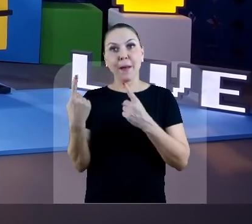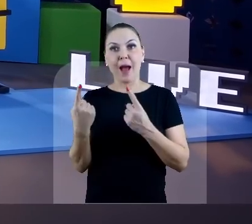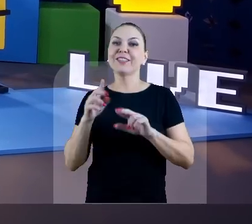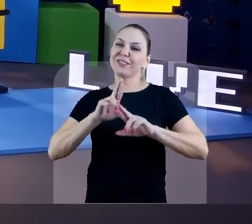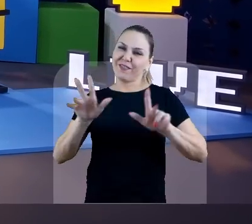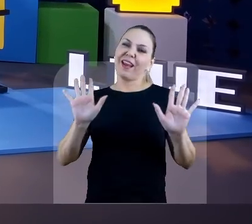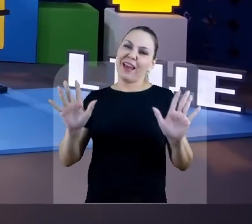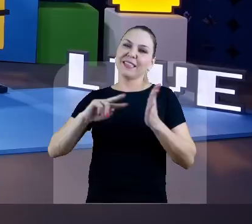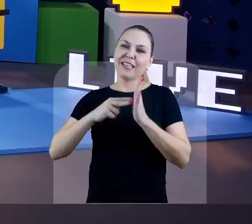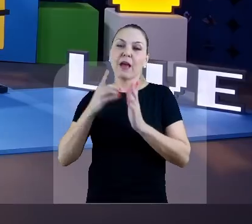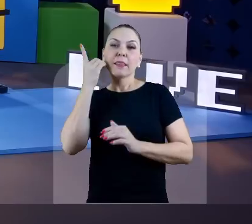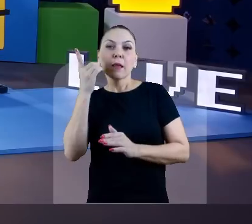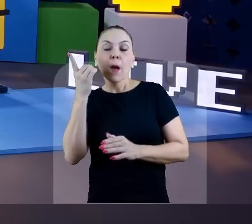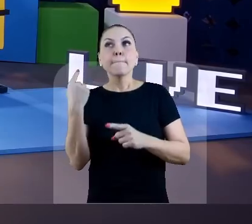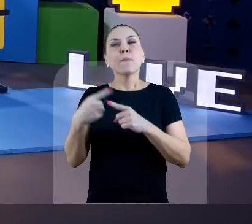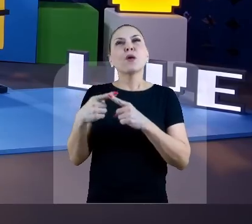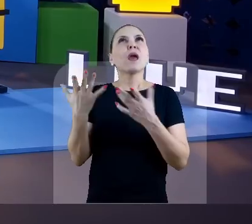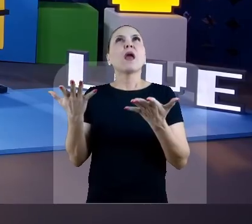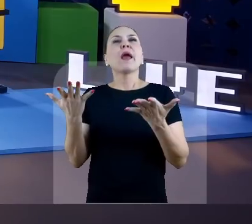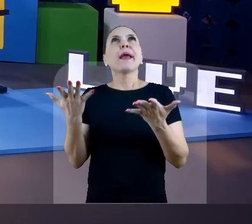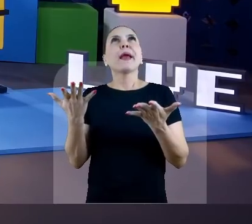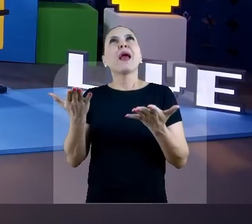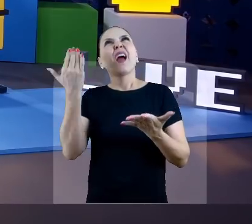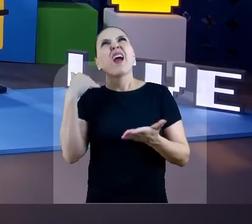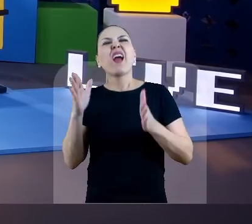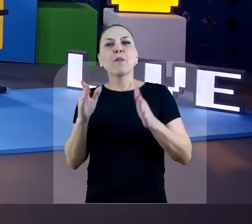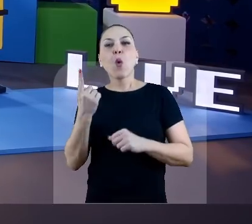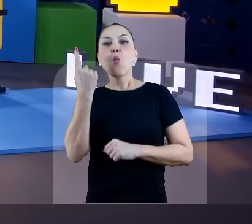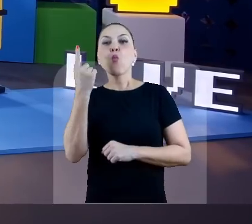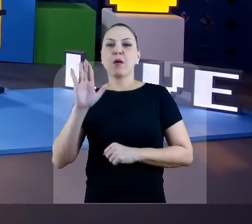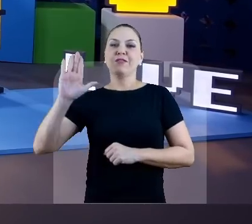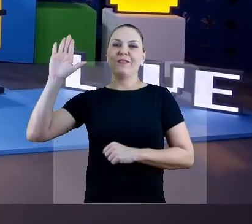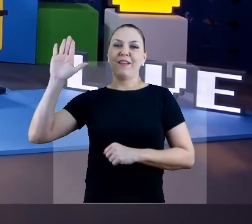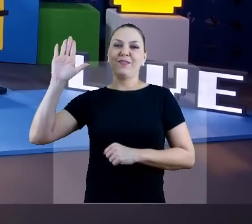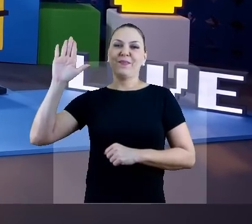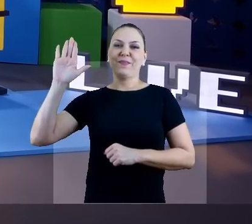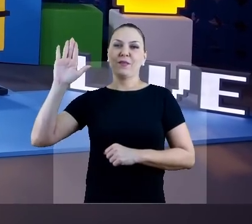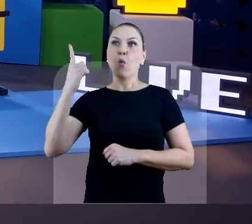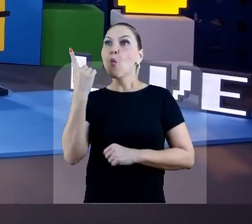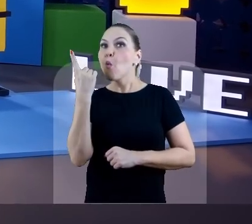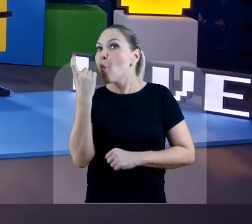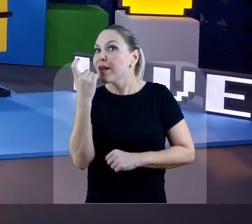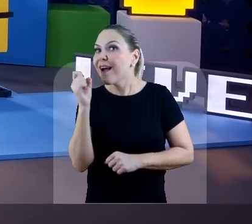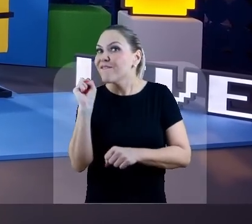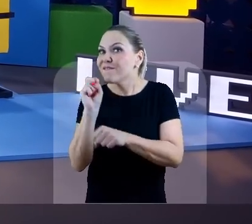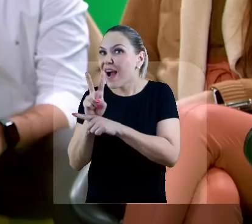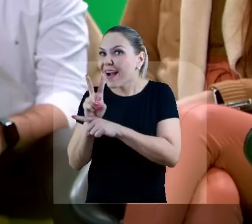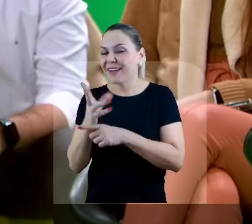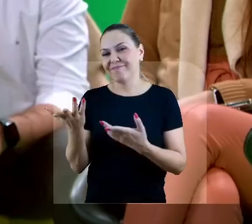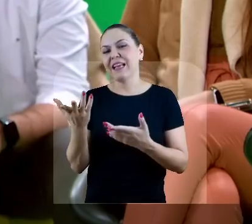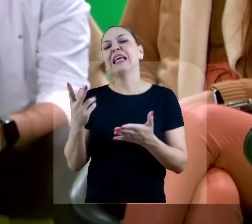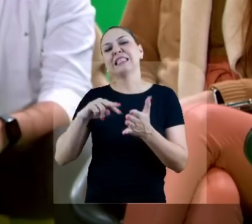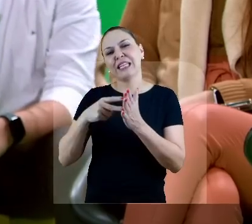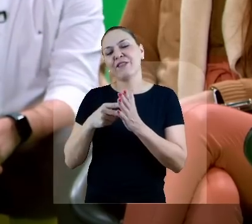Mas diferente, né, deputado? Porque era um candidato, era só uma vaga. Aí é uma